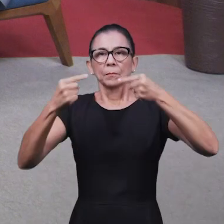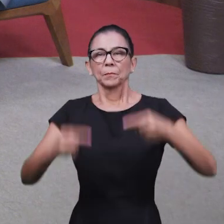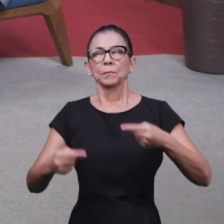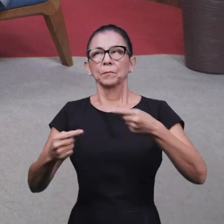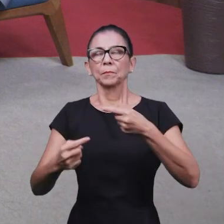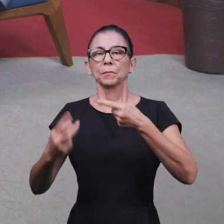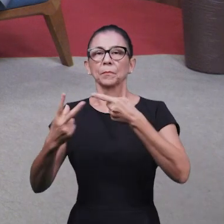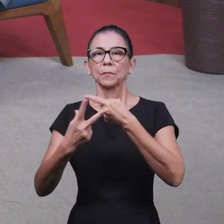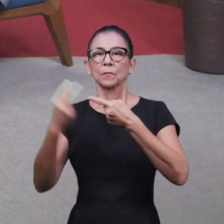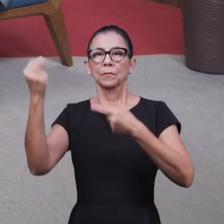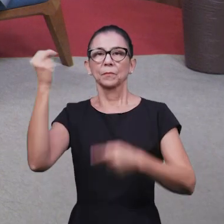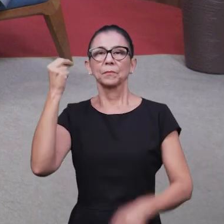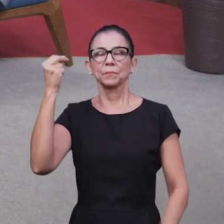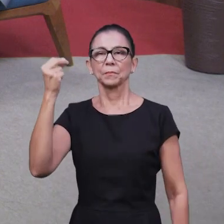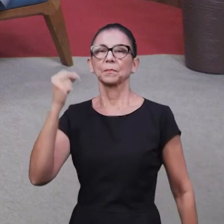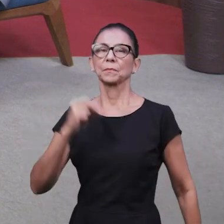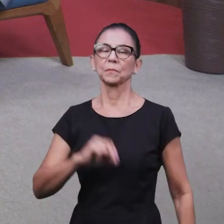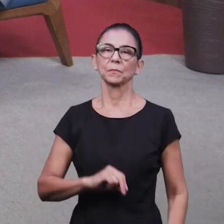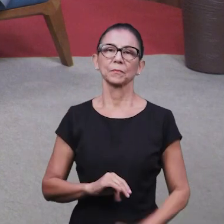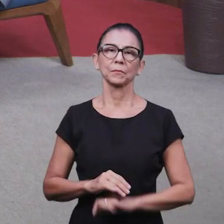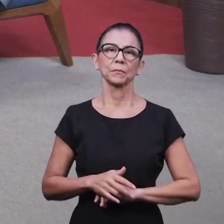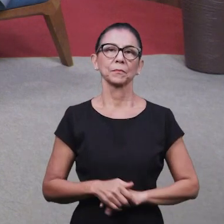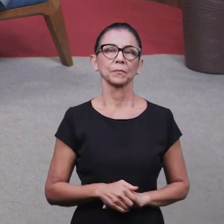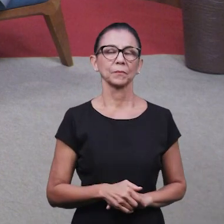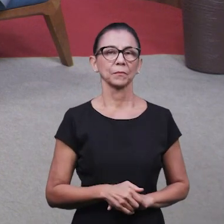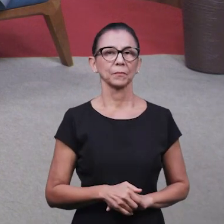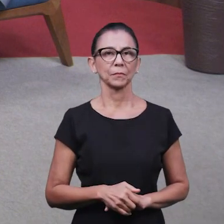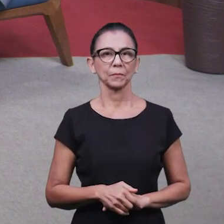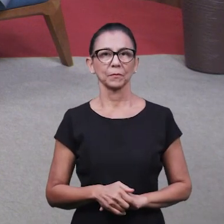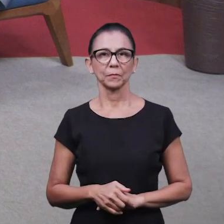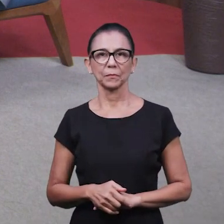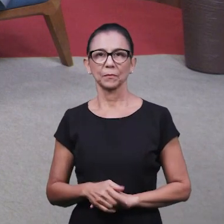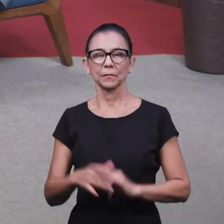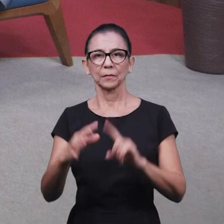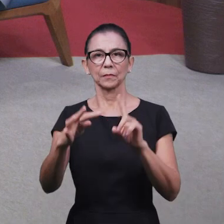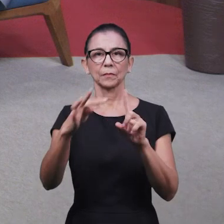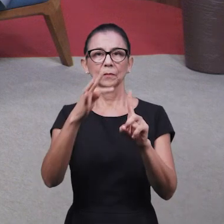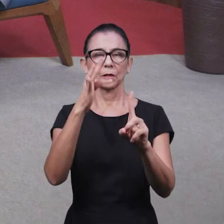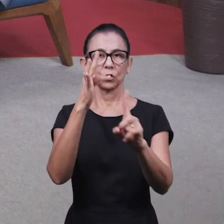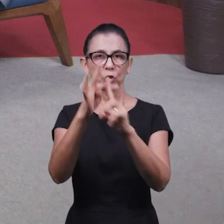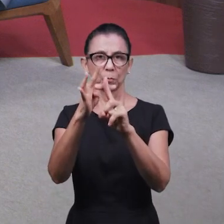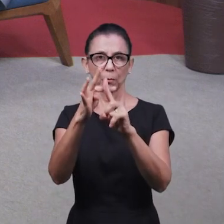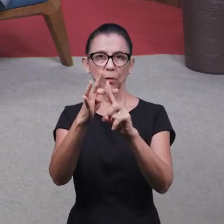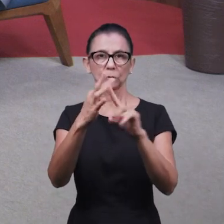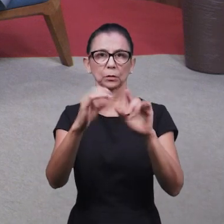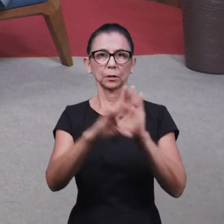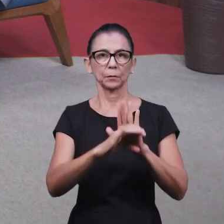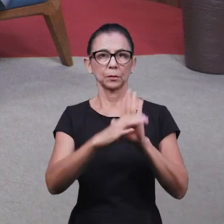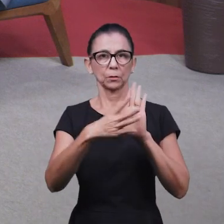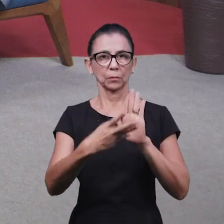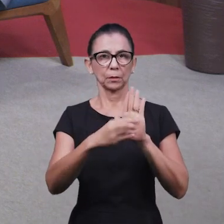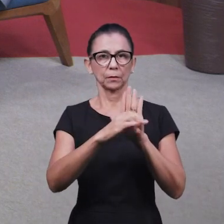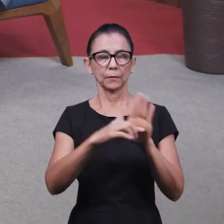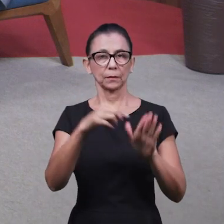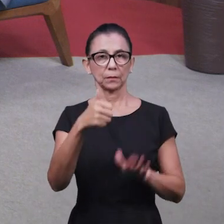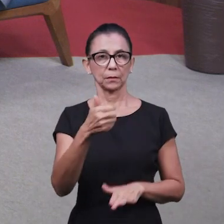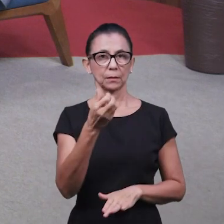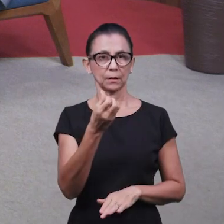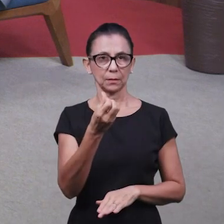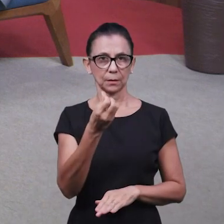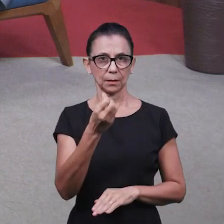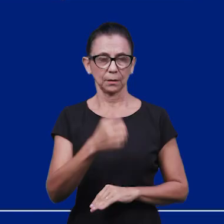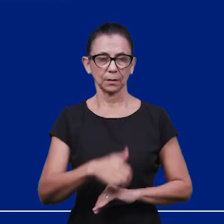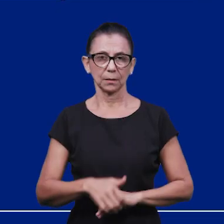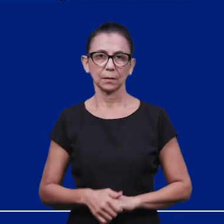oposições. Uma das formas, nós vamos ver na primeira carta de Paulo a Timóteo, no capítulo 4, verso 16, que